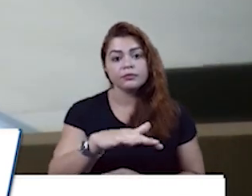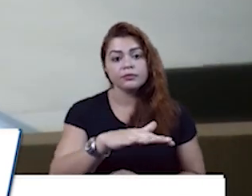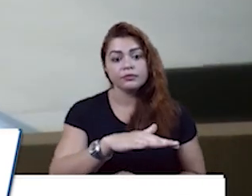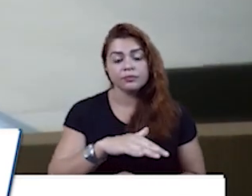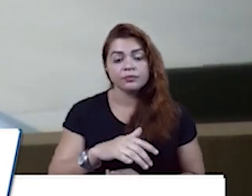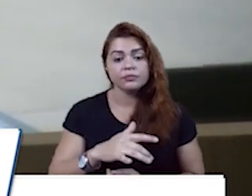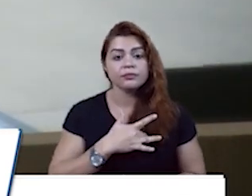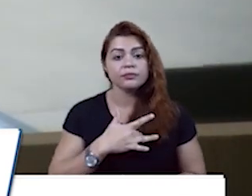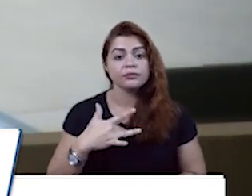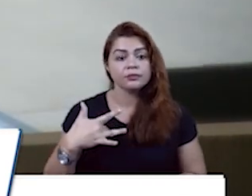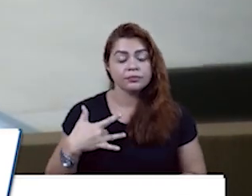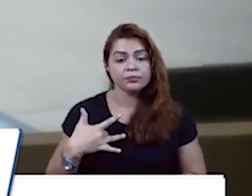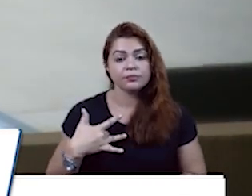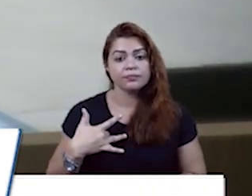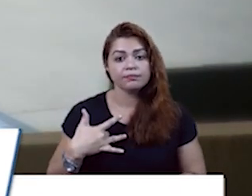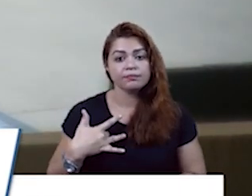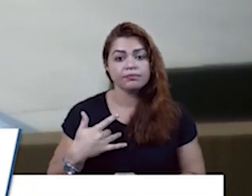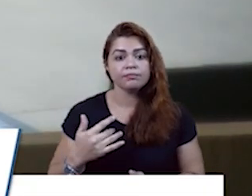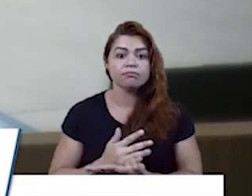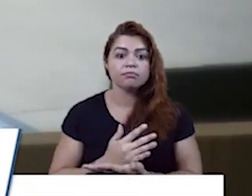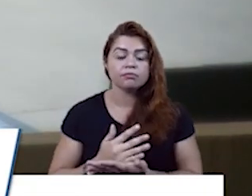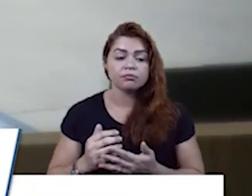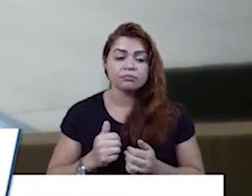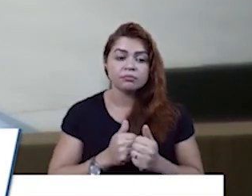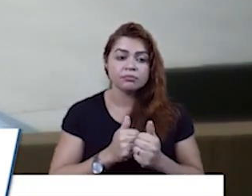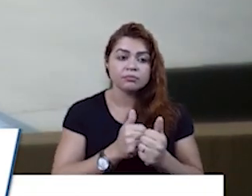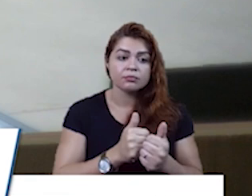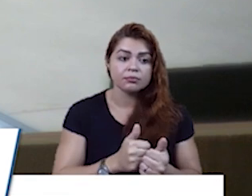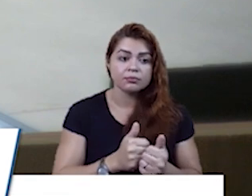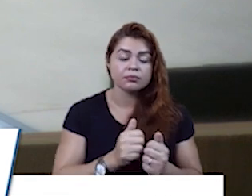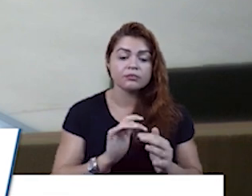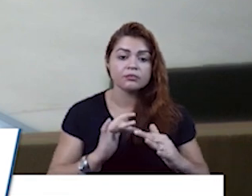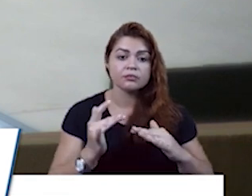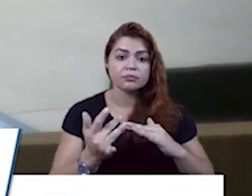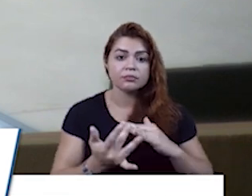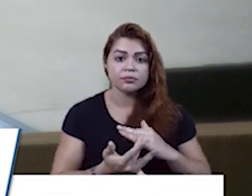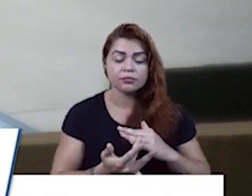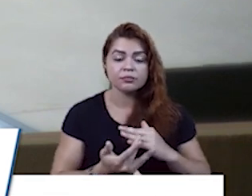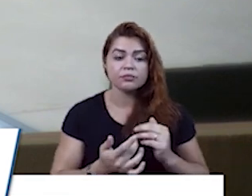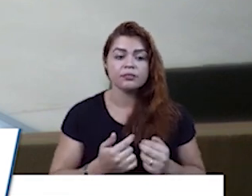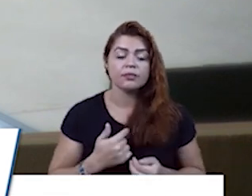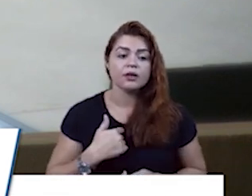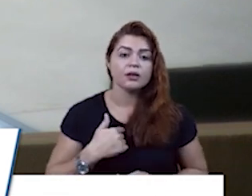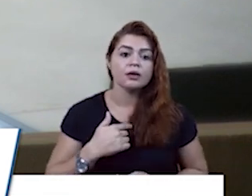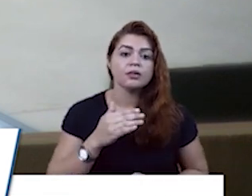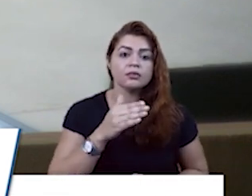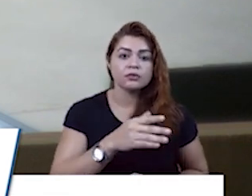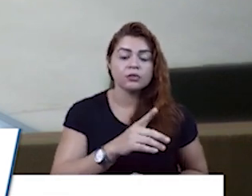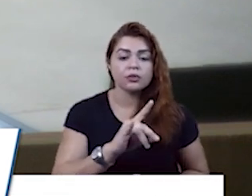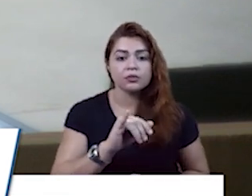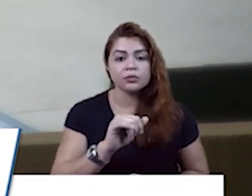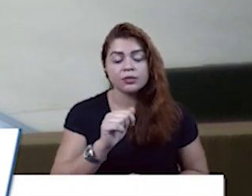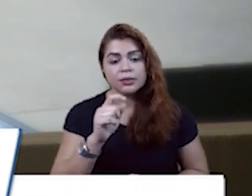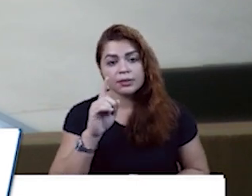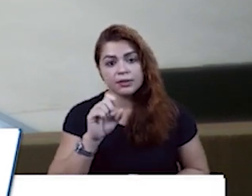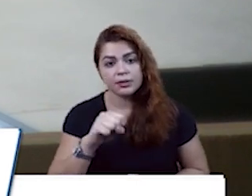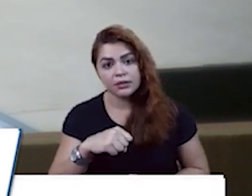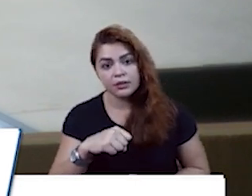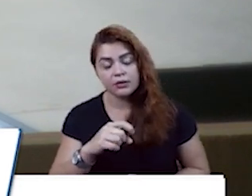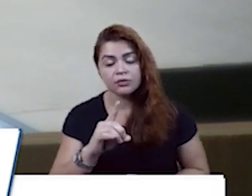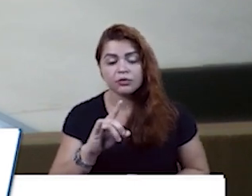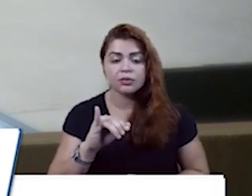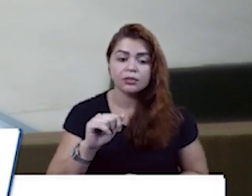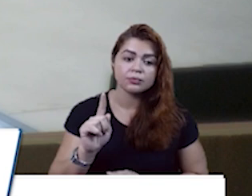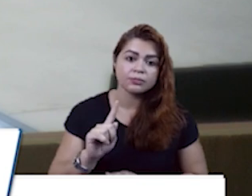que me acompanha nas redes sociais tem visto, praticamente um dia sim, outro também. Então, eu já conheço de cor e